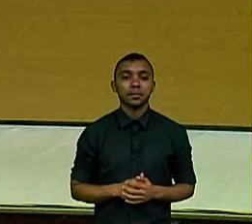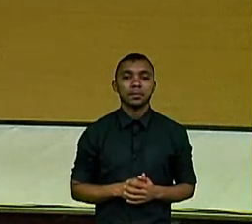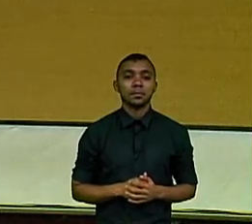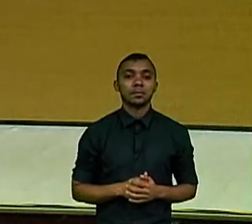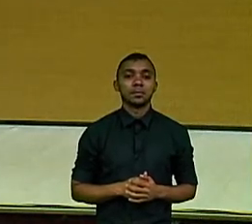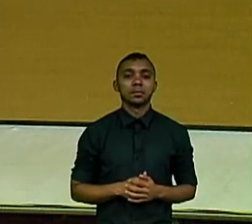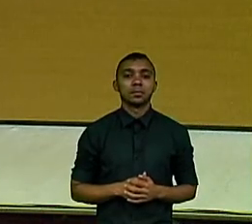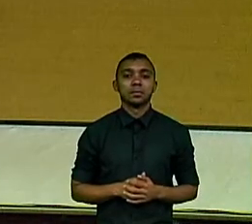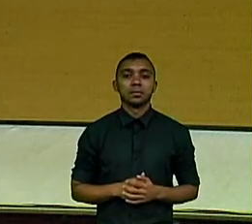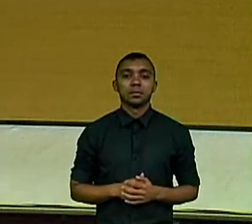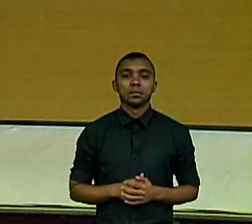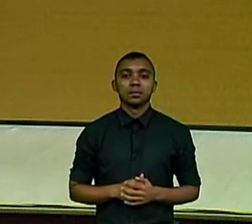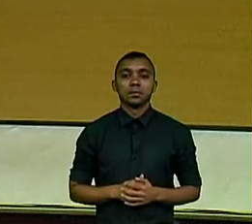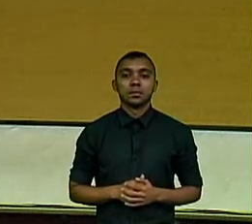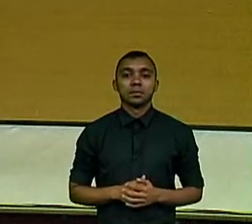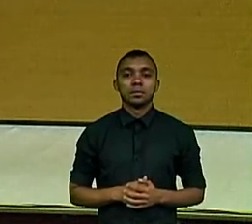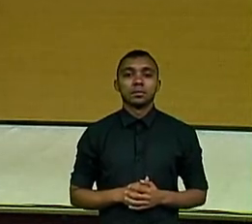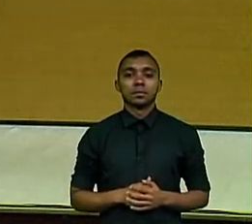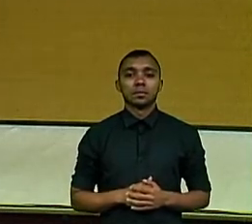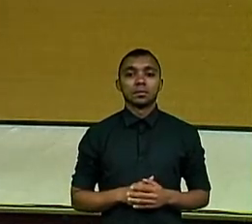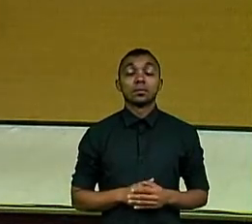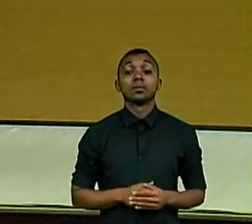as ondas transversais